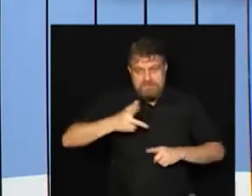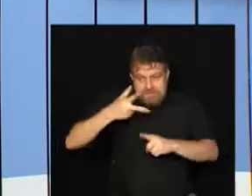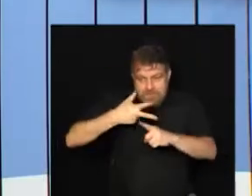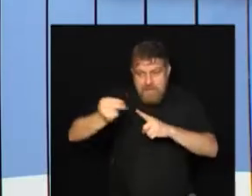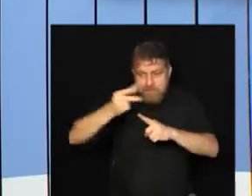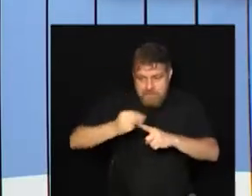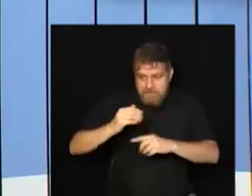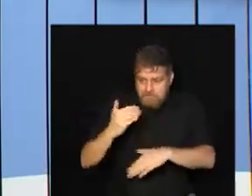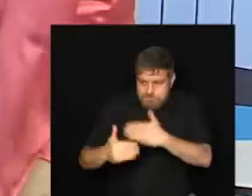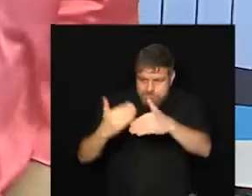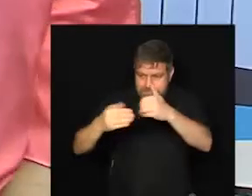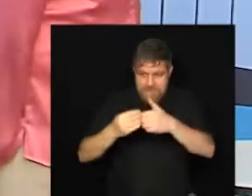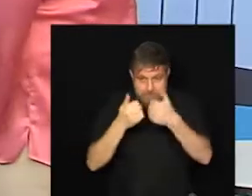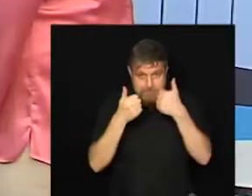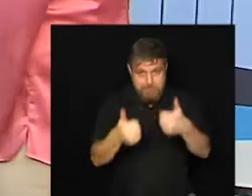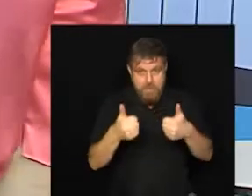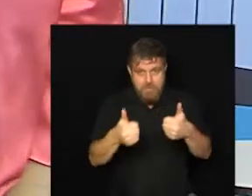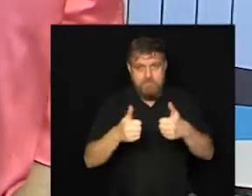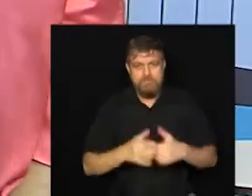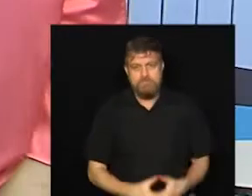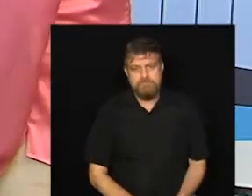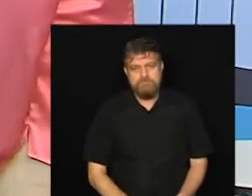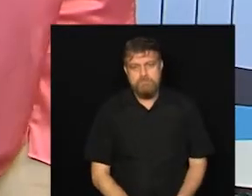mais, ainda bem.